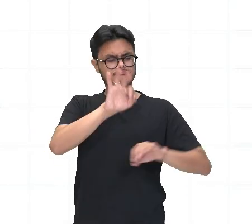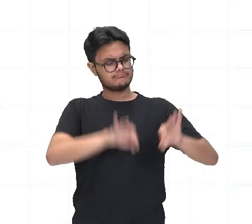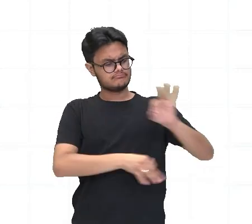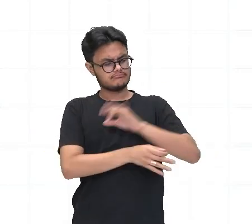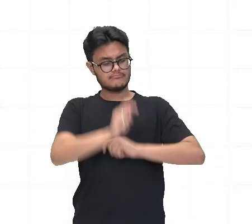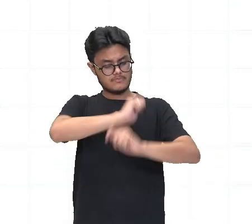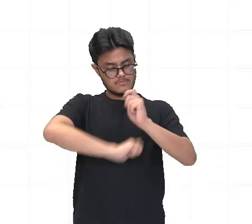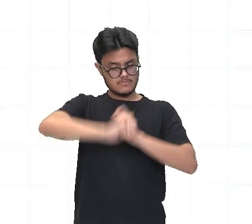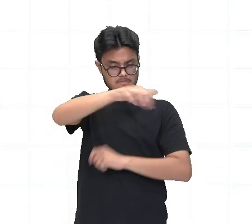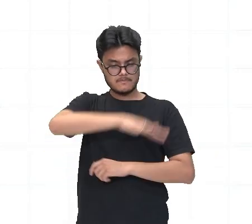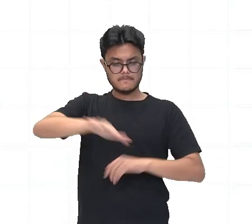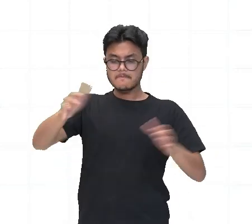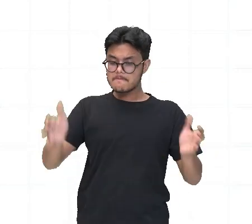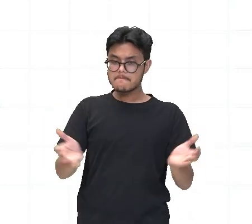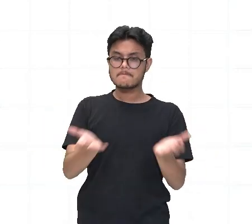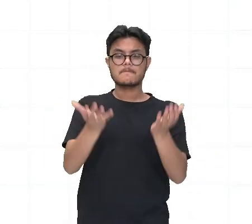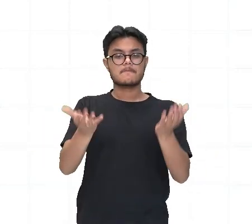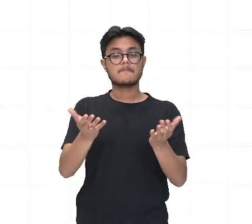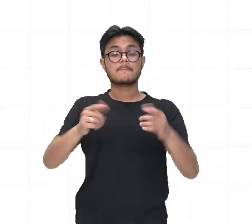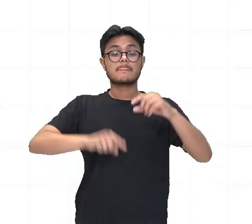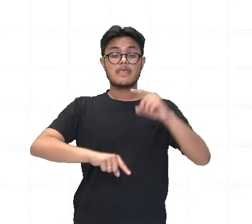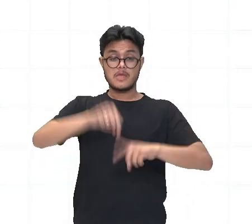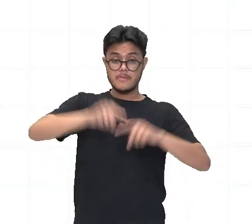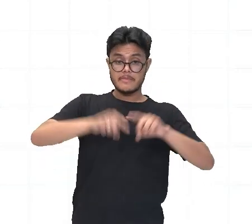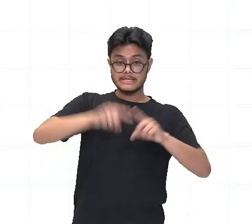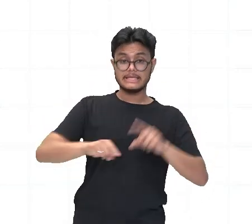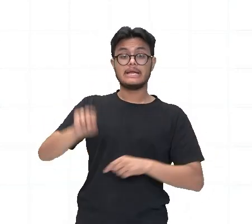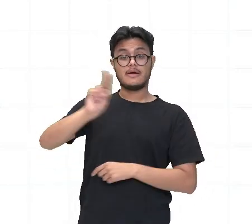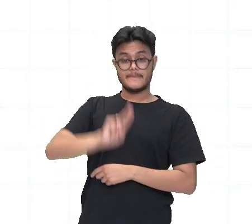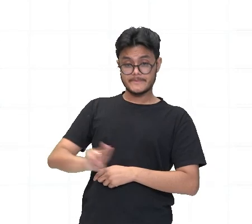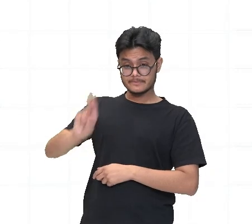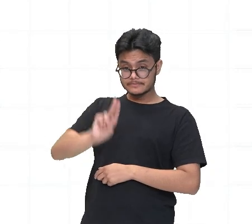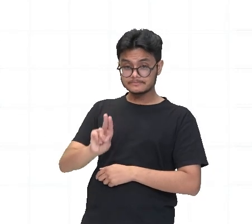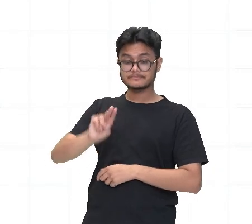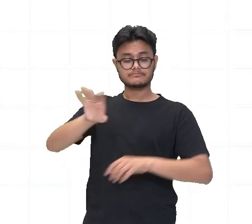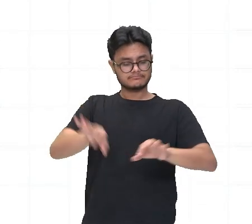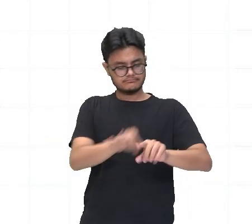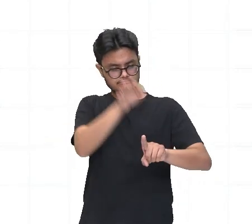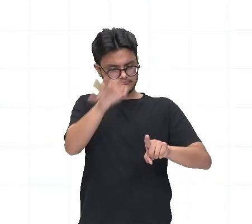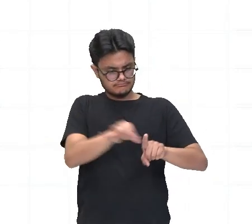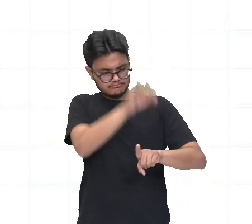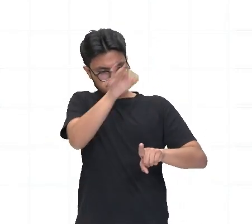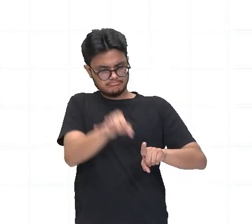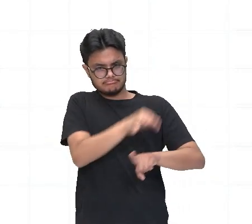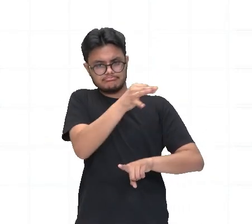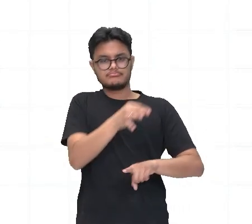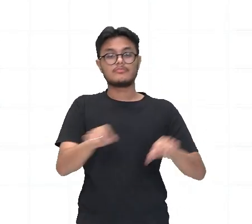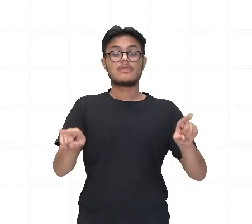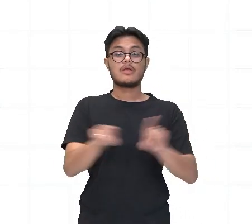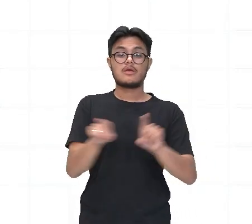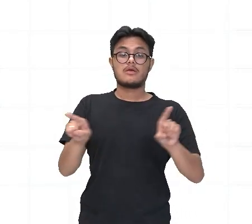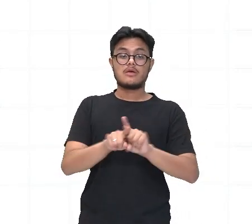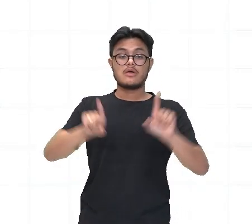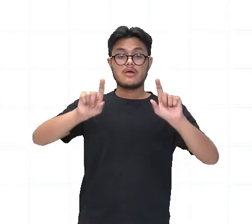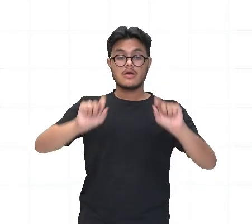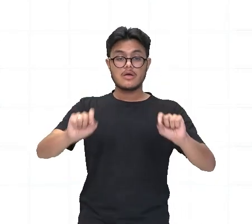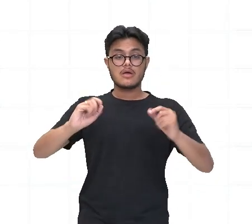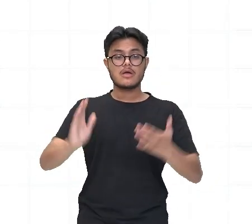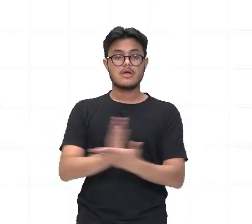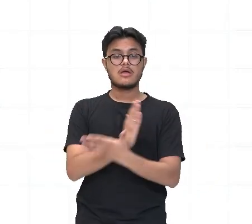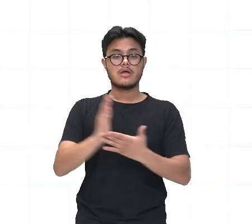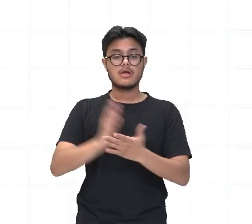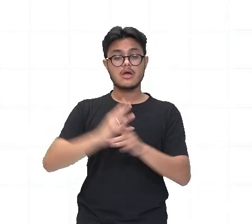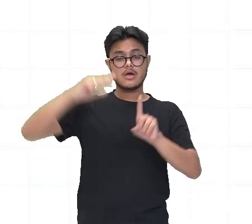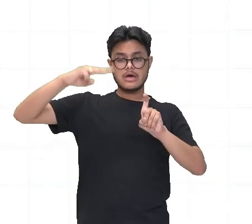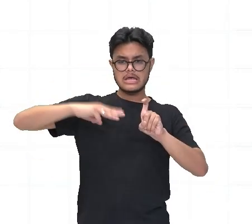região. Os artefatos trançados, olhem aí, em rosa, também perpetuam mitos